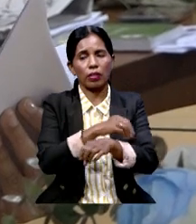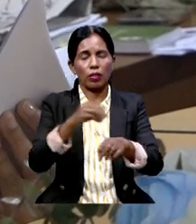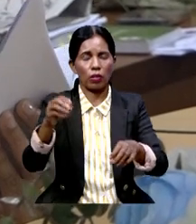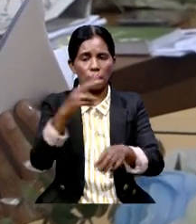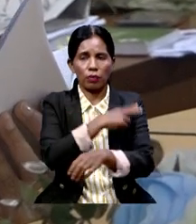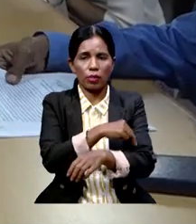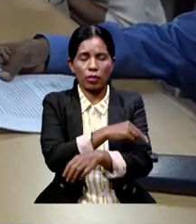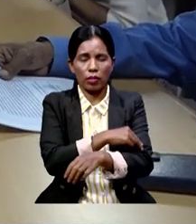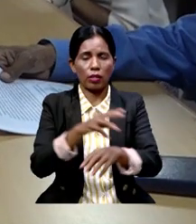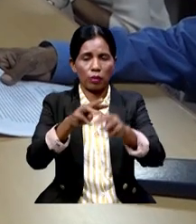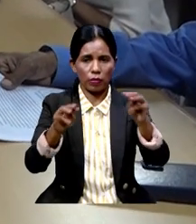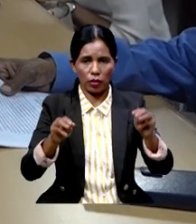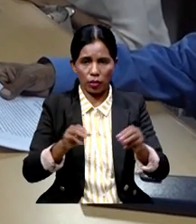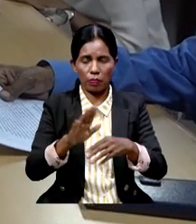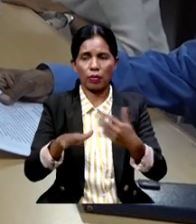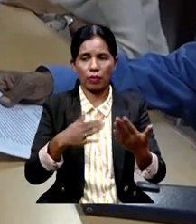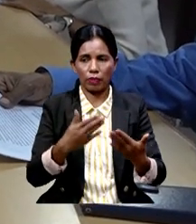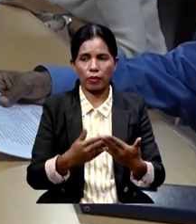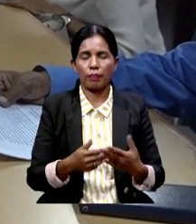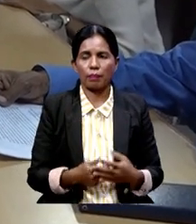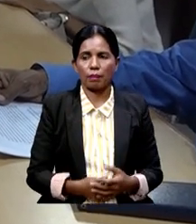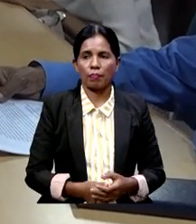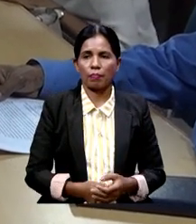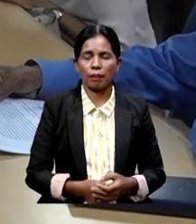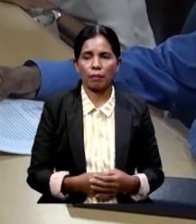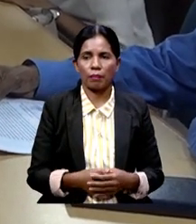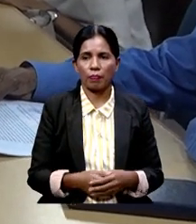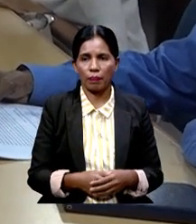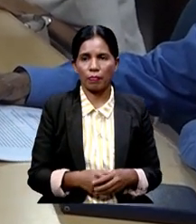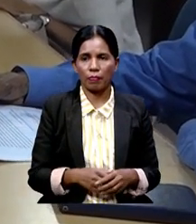referência no serviço municipal será. Dilma Suzetti, Luciano Amaral, Gemen.